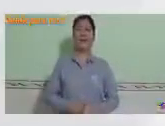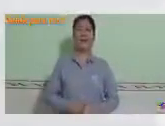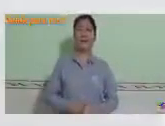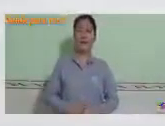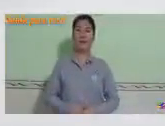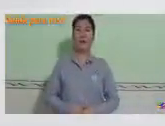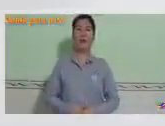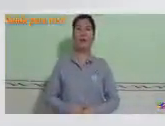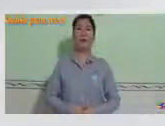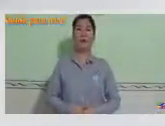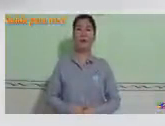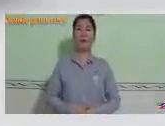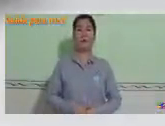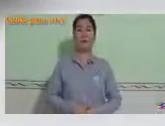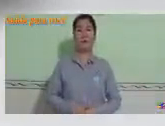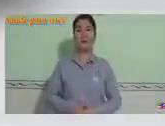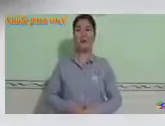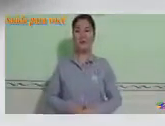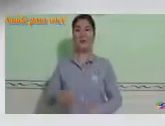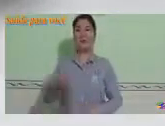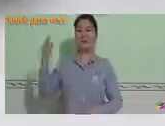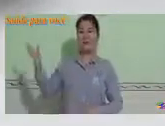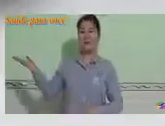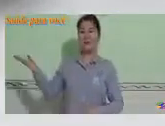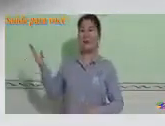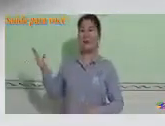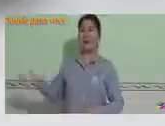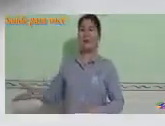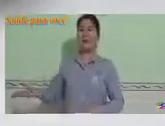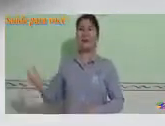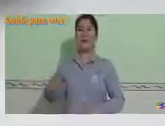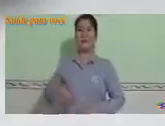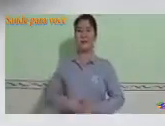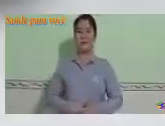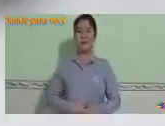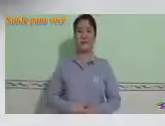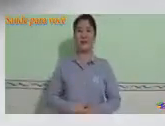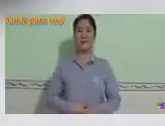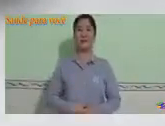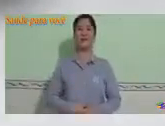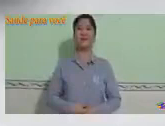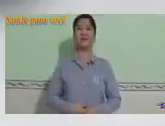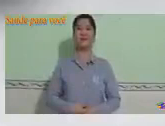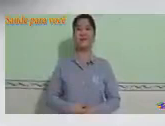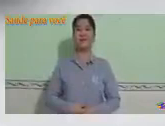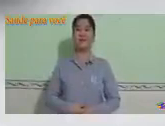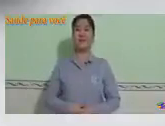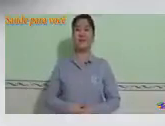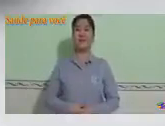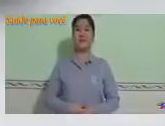Este desodorante pode ser usado sempre que é necessário e de forma a prevenir o cheiro azul. 2. Desodorante